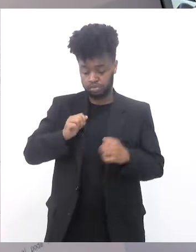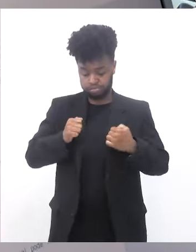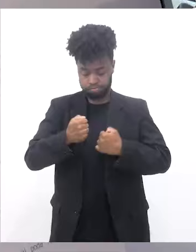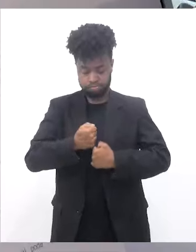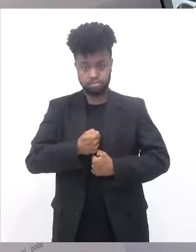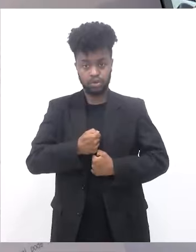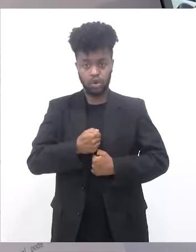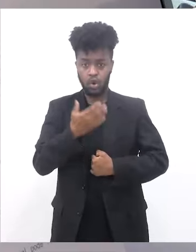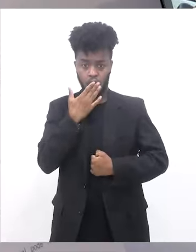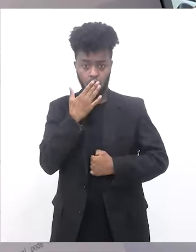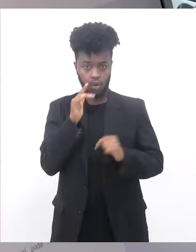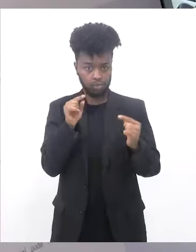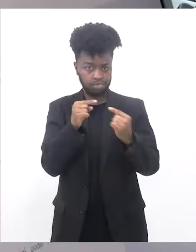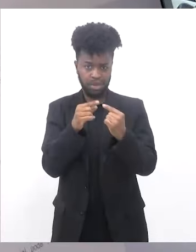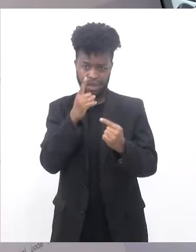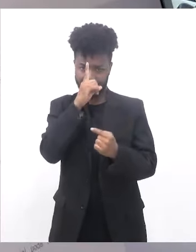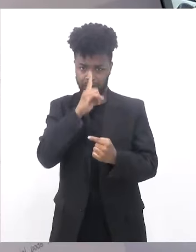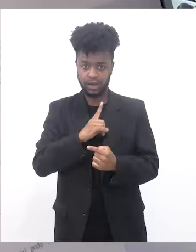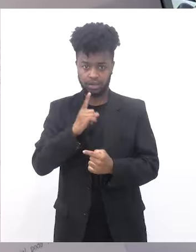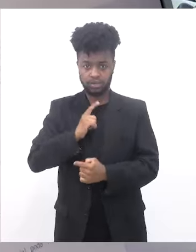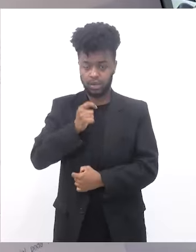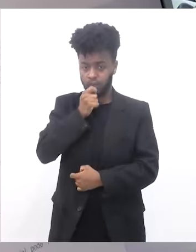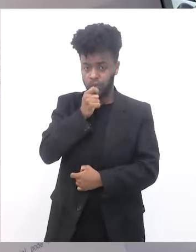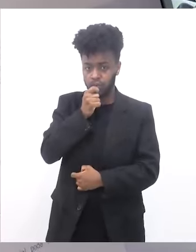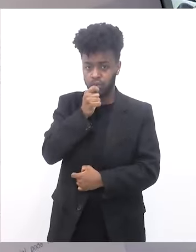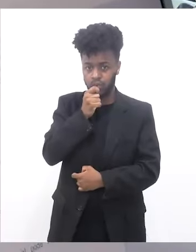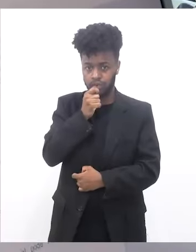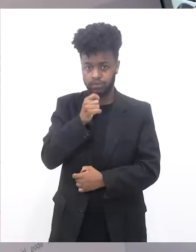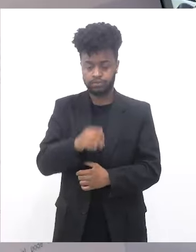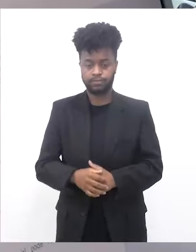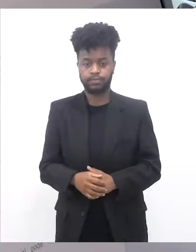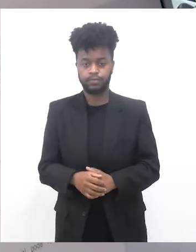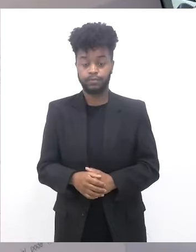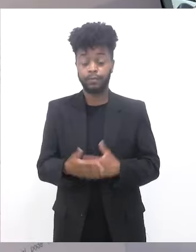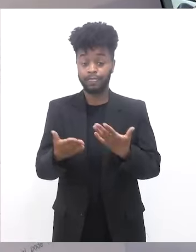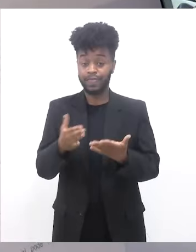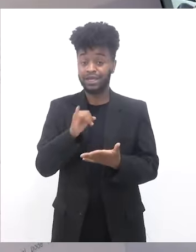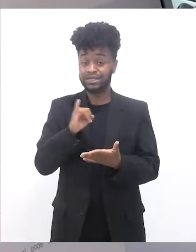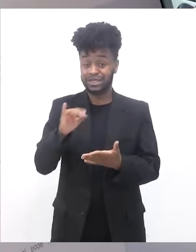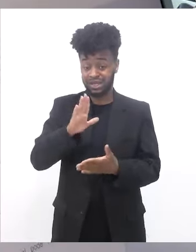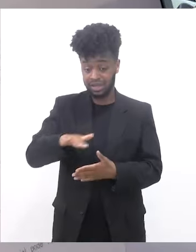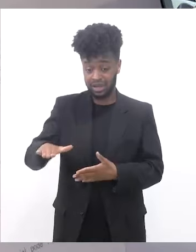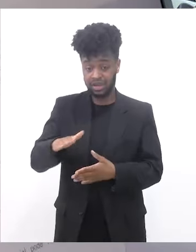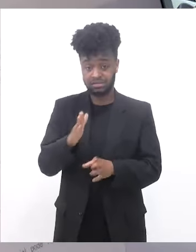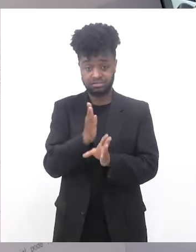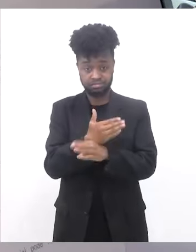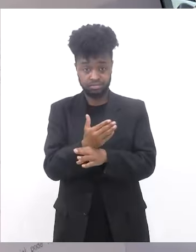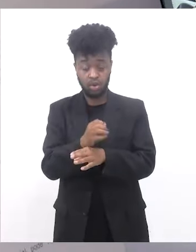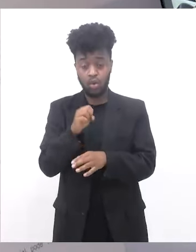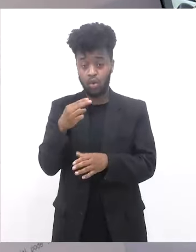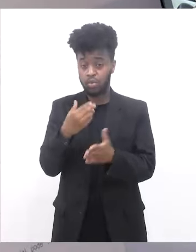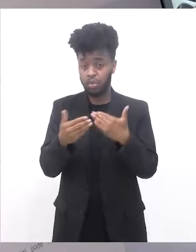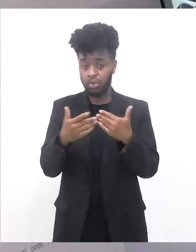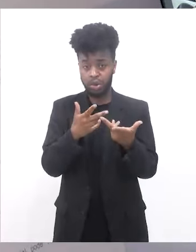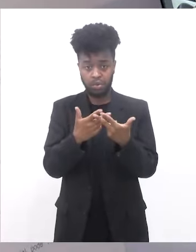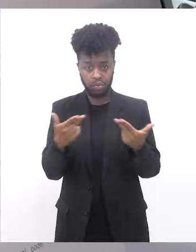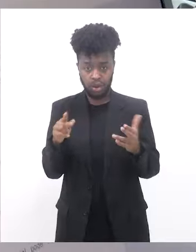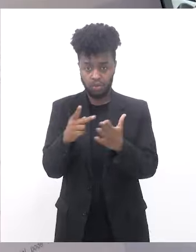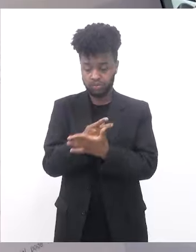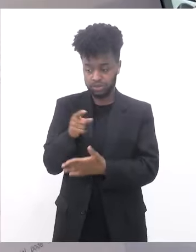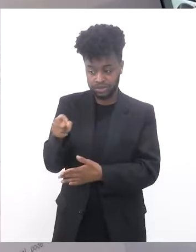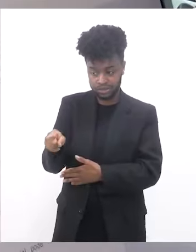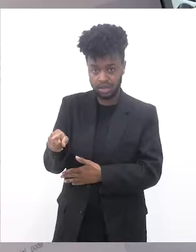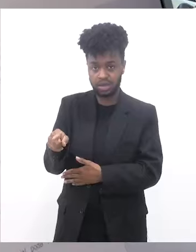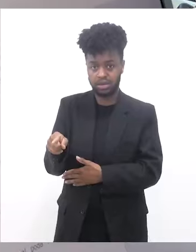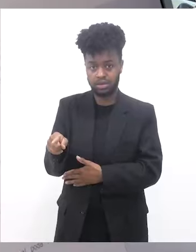um coletinho de uma cor específica, amarelo, com um apitozinho. E se essa criança se perder ou se acontecer qualquer coisa com